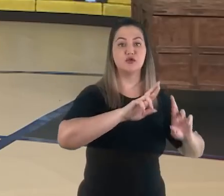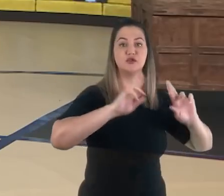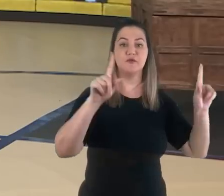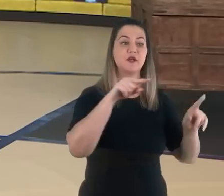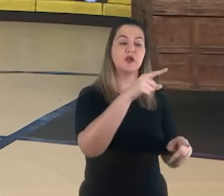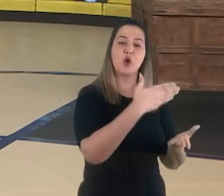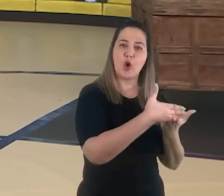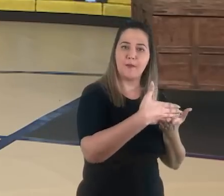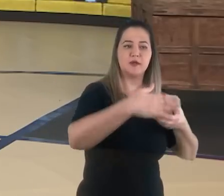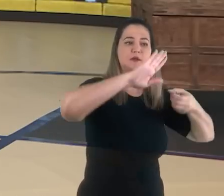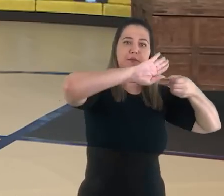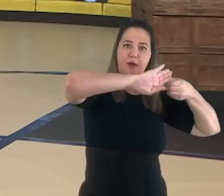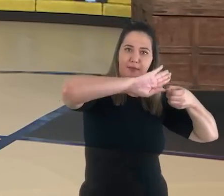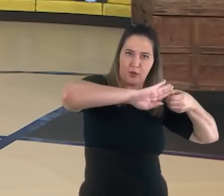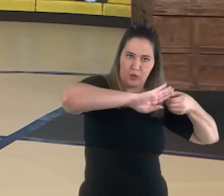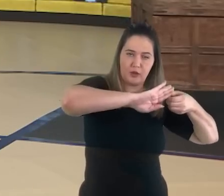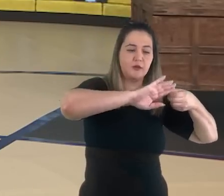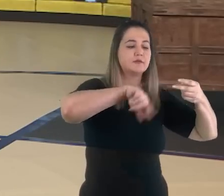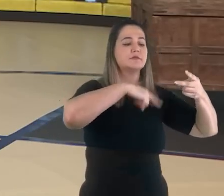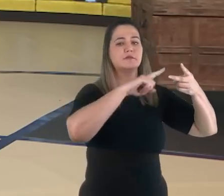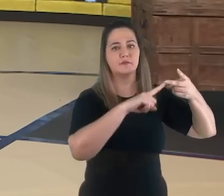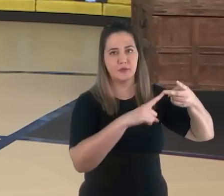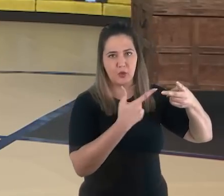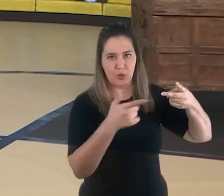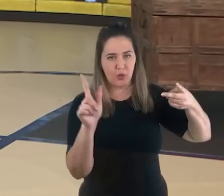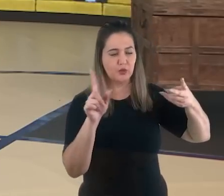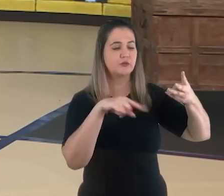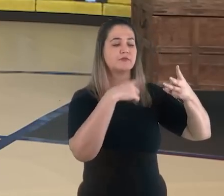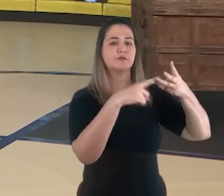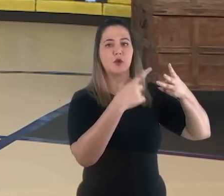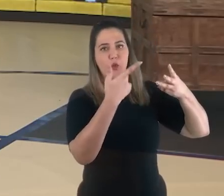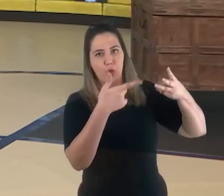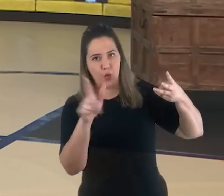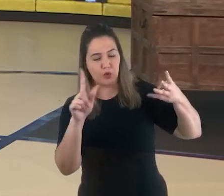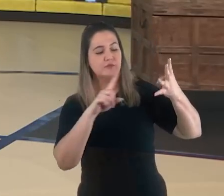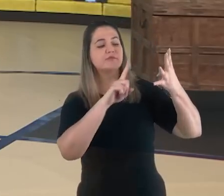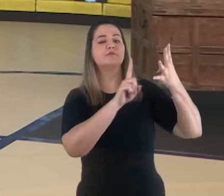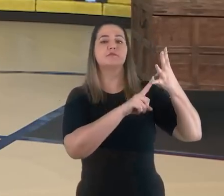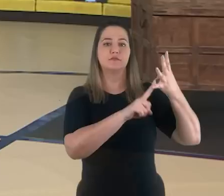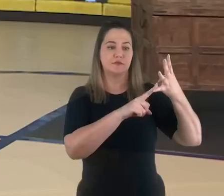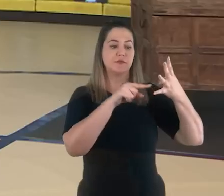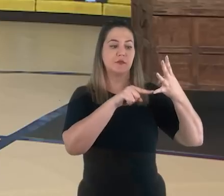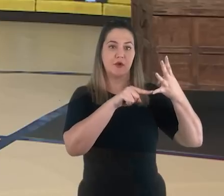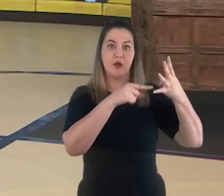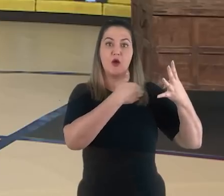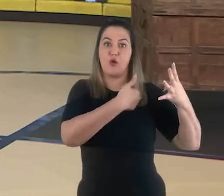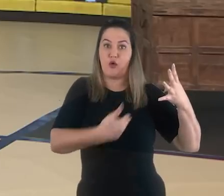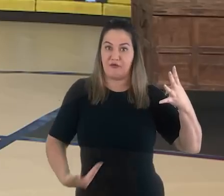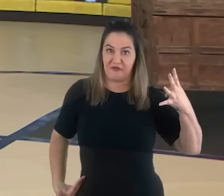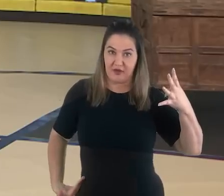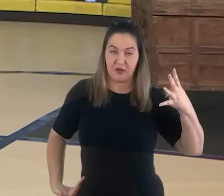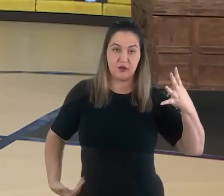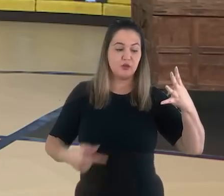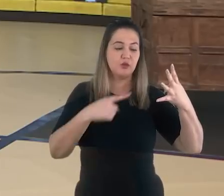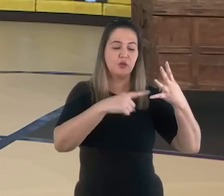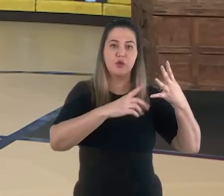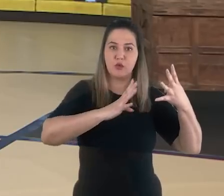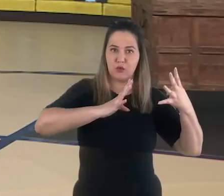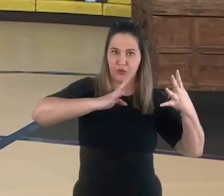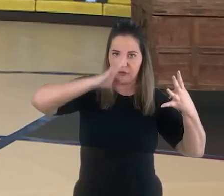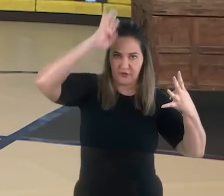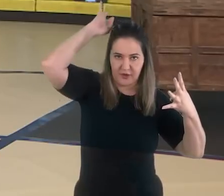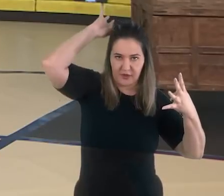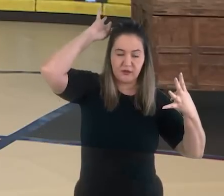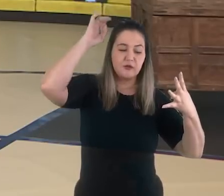4º império, que não é mencionado nos textos cuneiformes, que são unanimemente claros em apontar